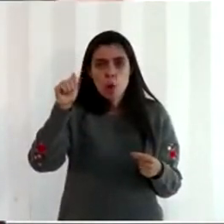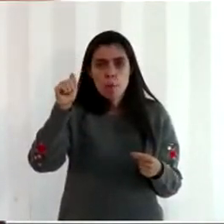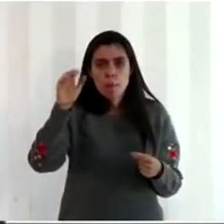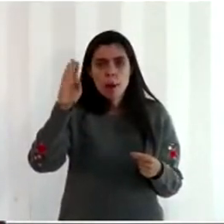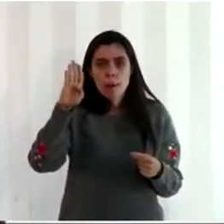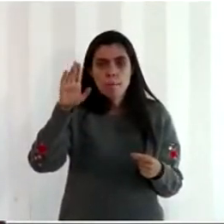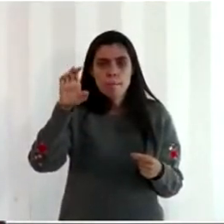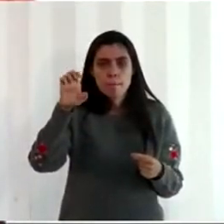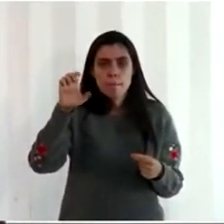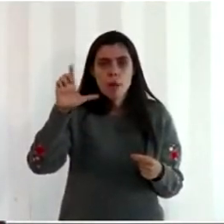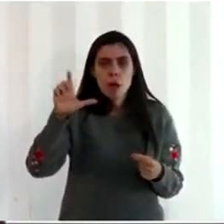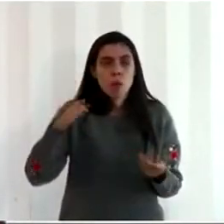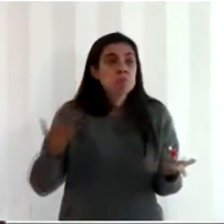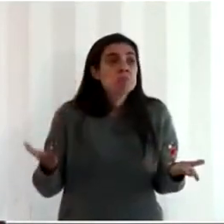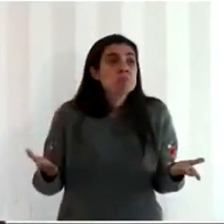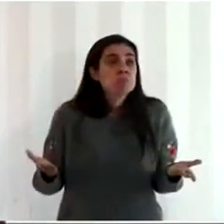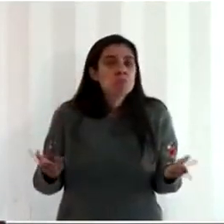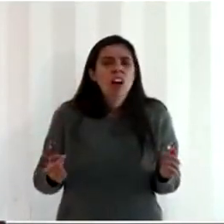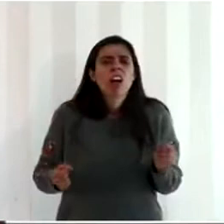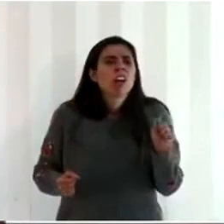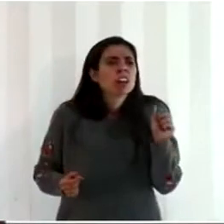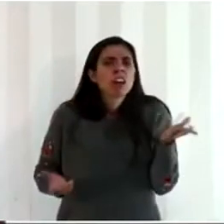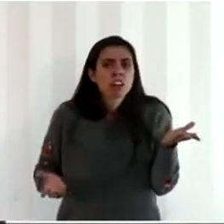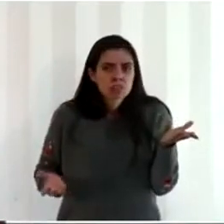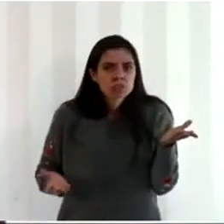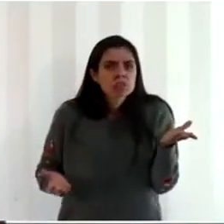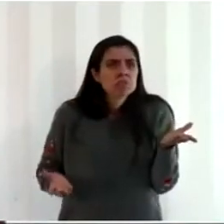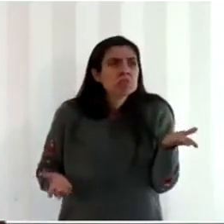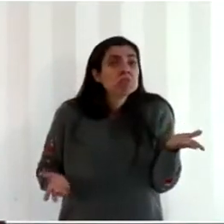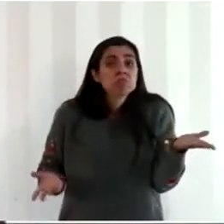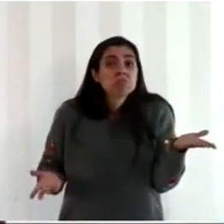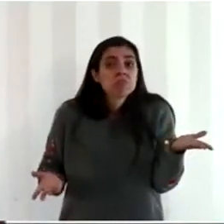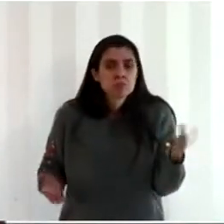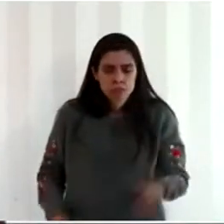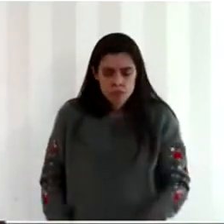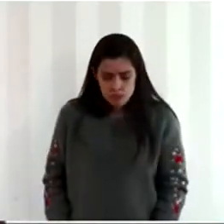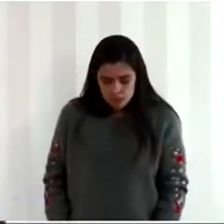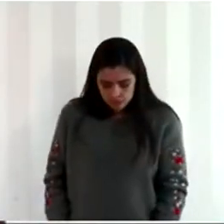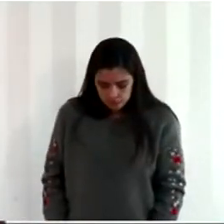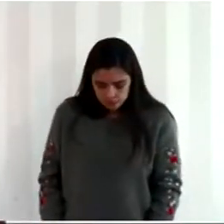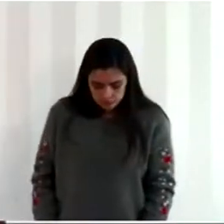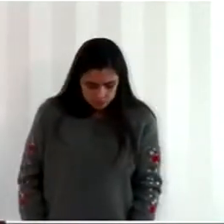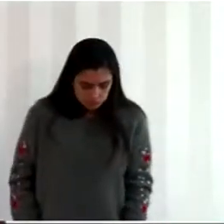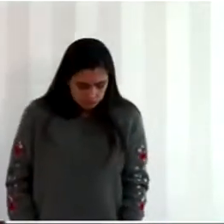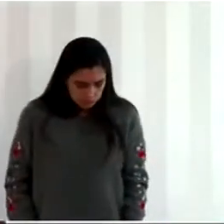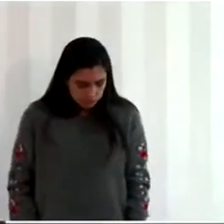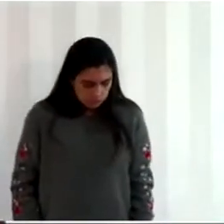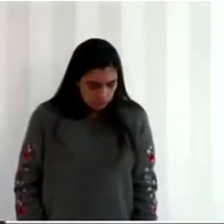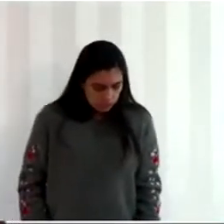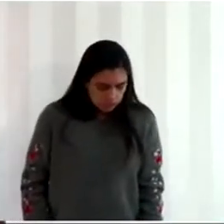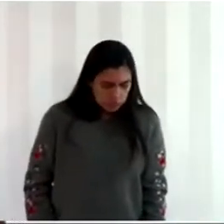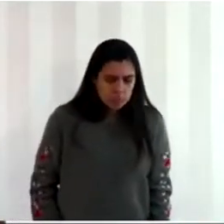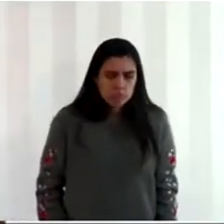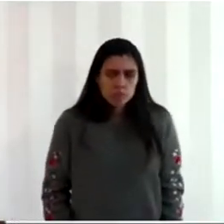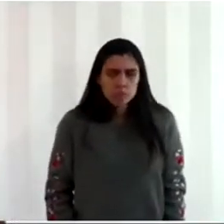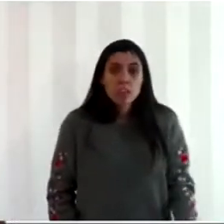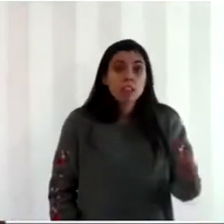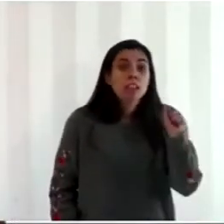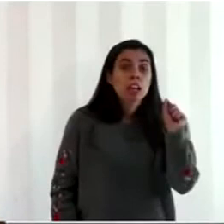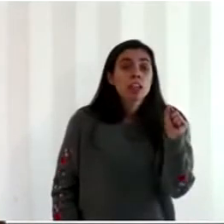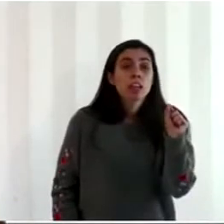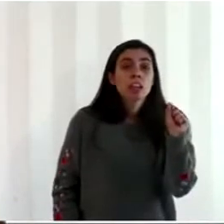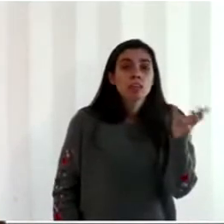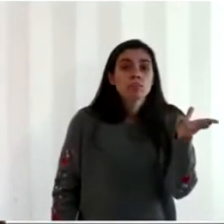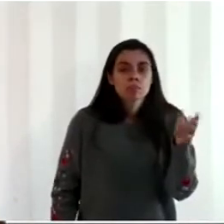quem é ele? Ele é filho de Salatiel, tem lugar que fala Sealtiel, um pouco diferente, só uma mudança aí na letra. Mas quem é